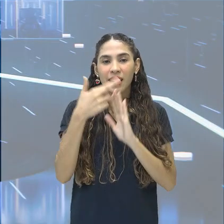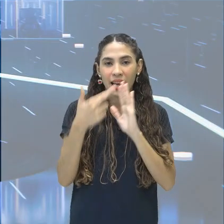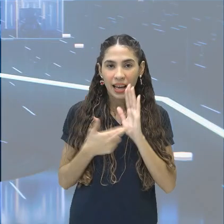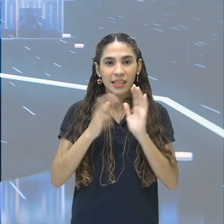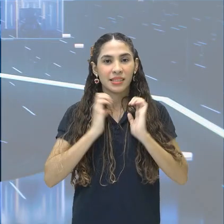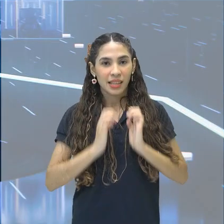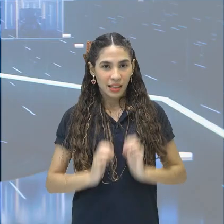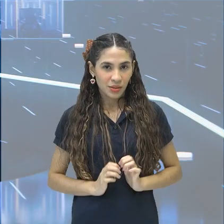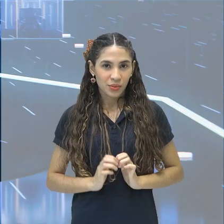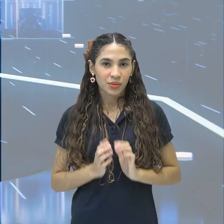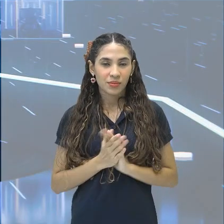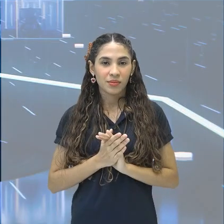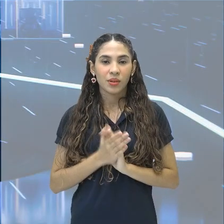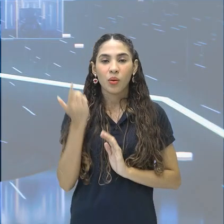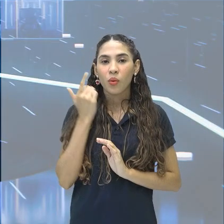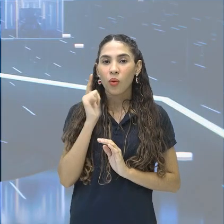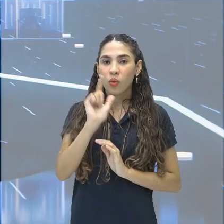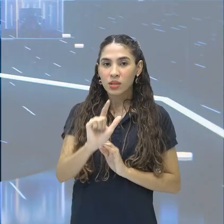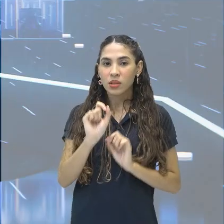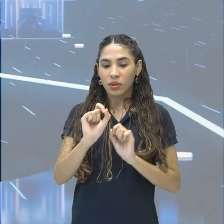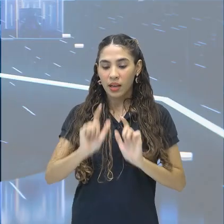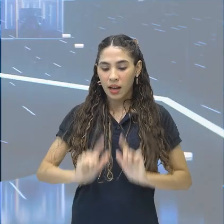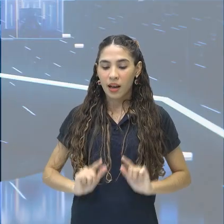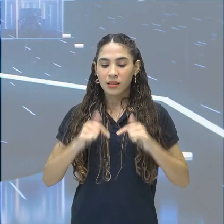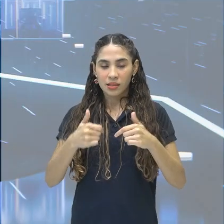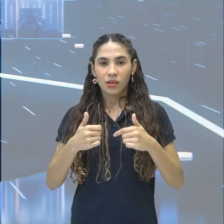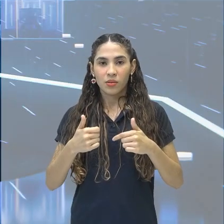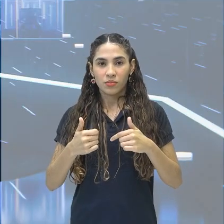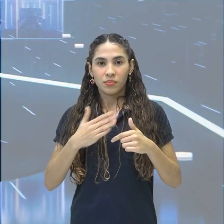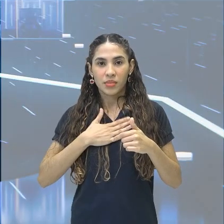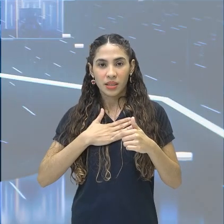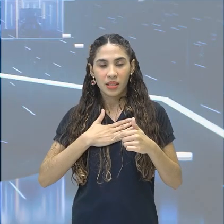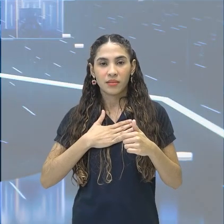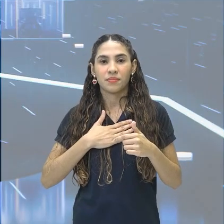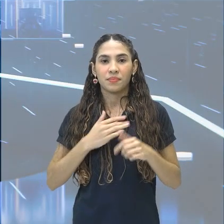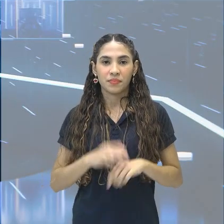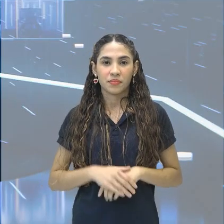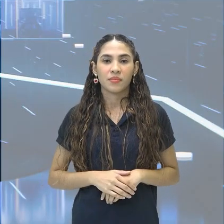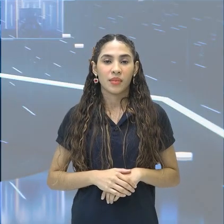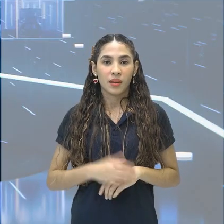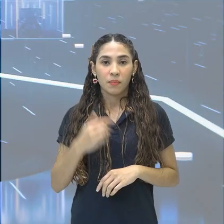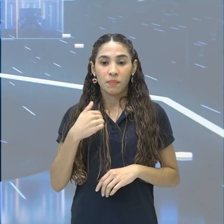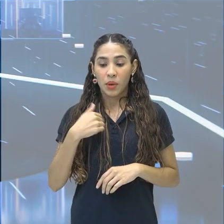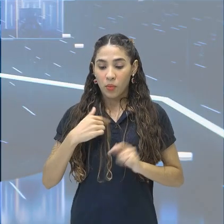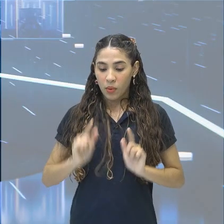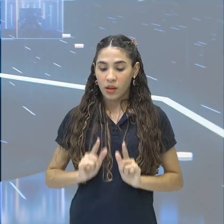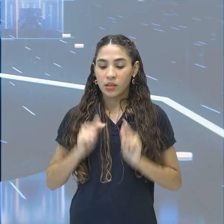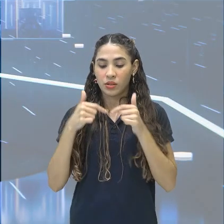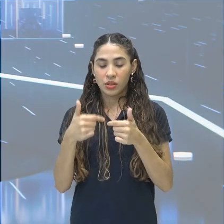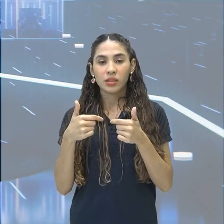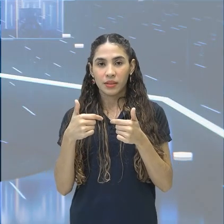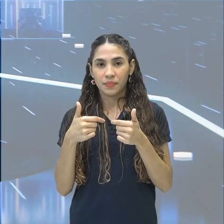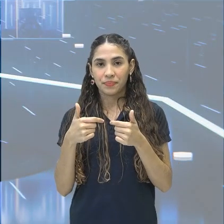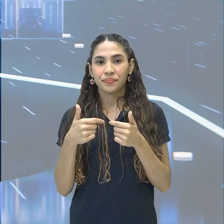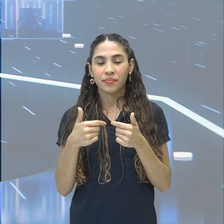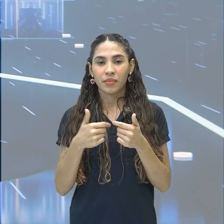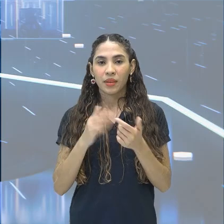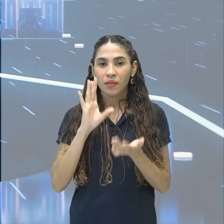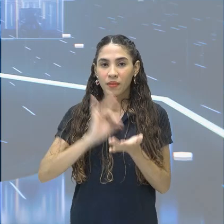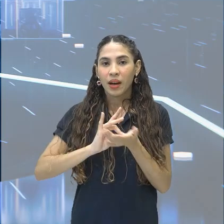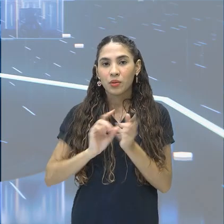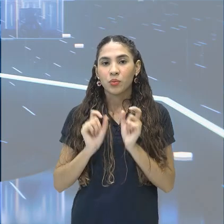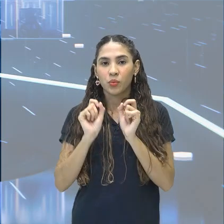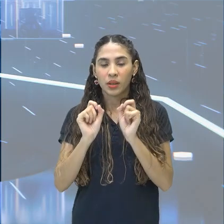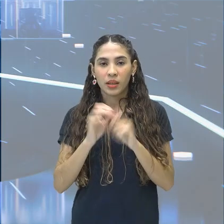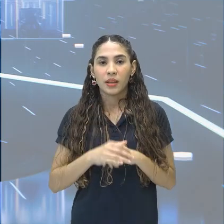princípios éticos, para que a minha ação, não é? Para que o meu agir seja,